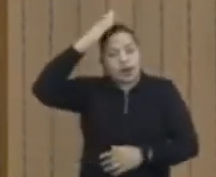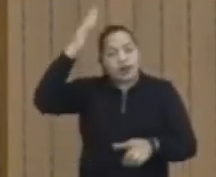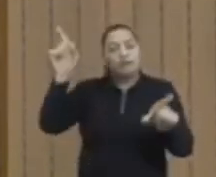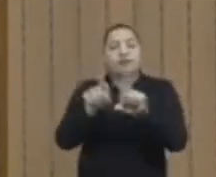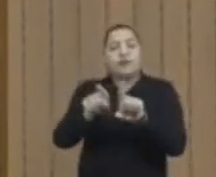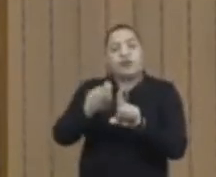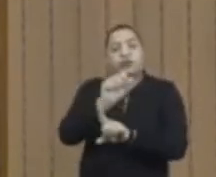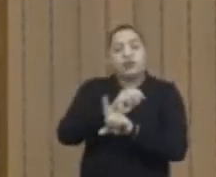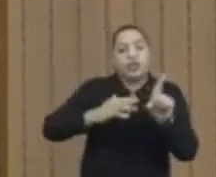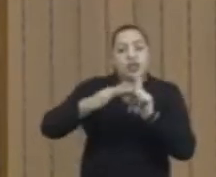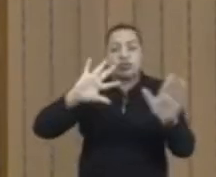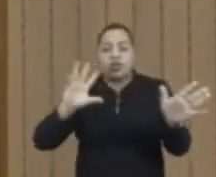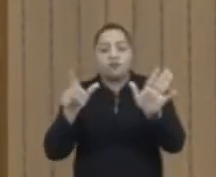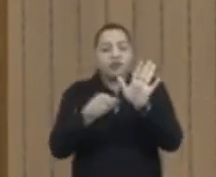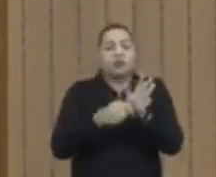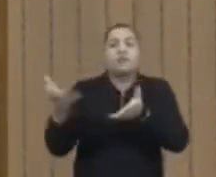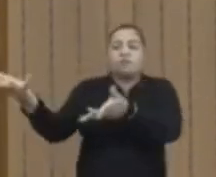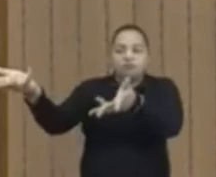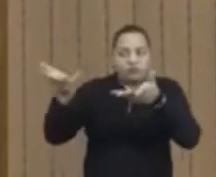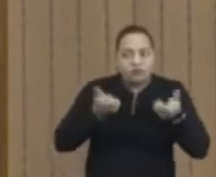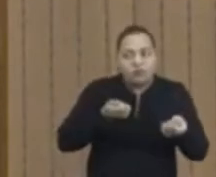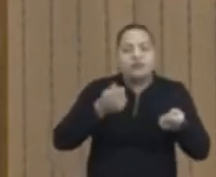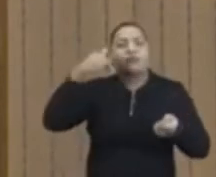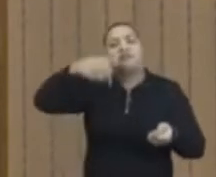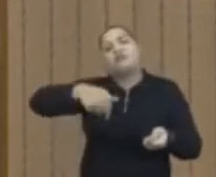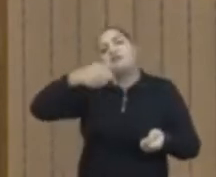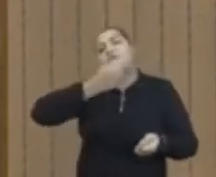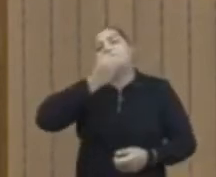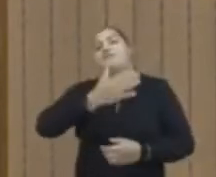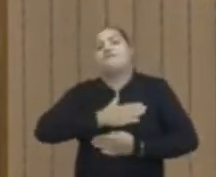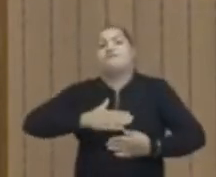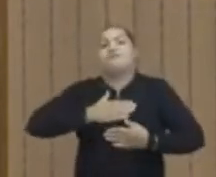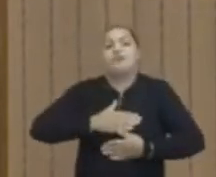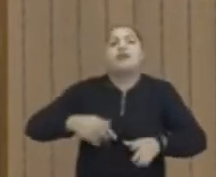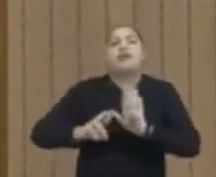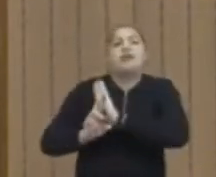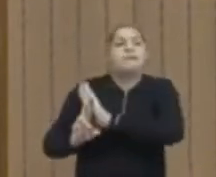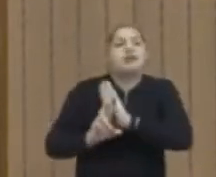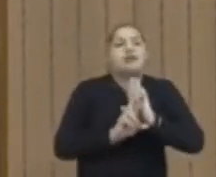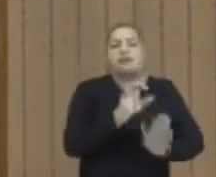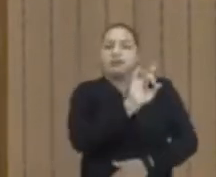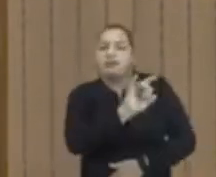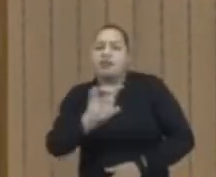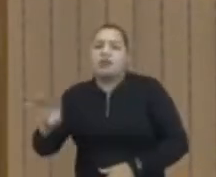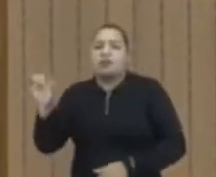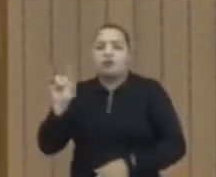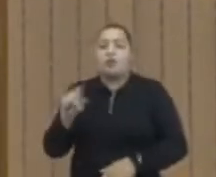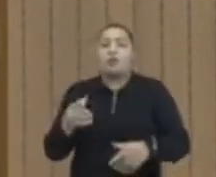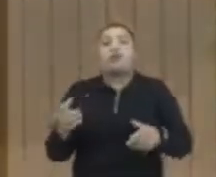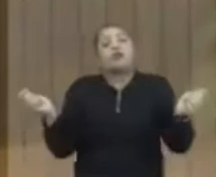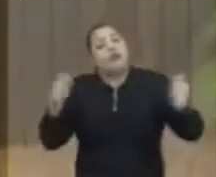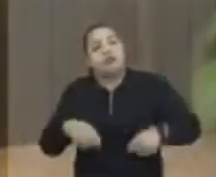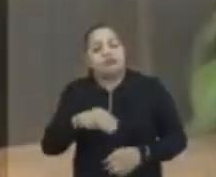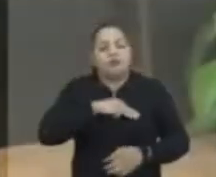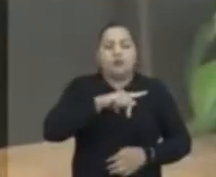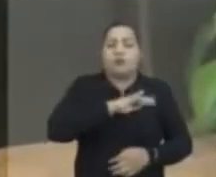bem acolhida aqui e que nós possamos ser os representantes desse diálogo e nós possamos ter utilizar o Ministério Público Federal